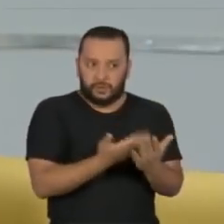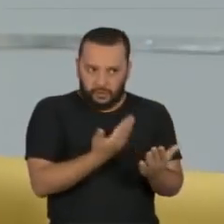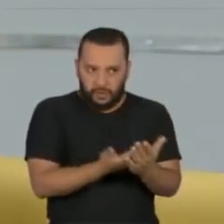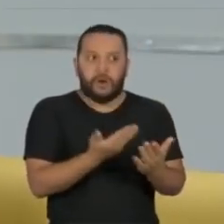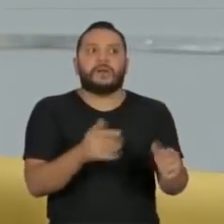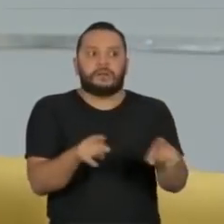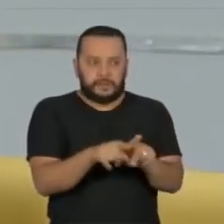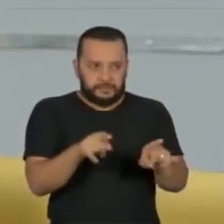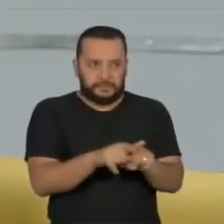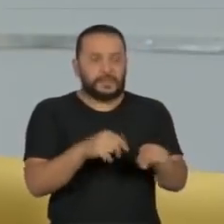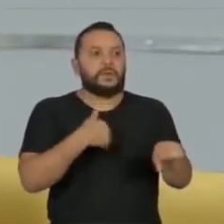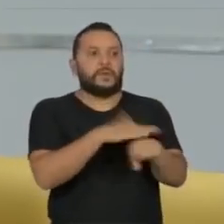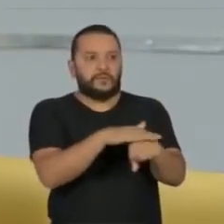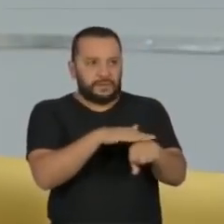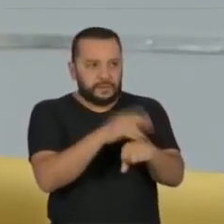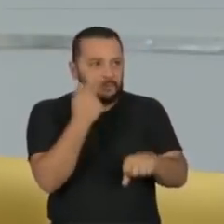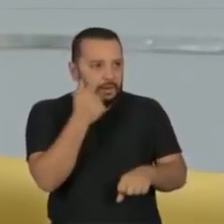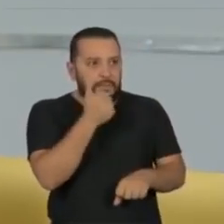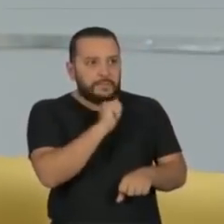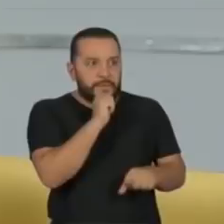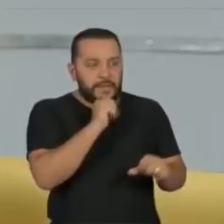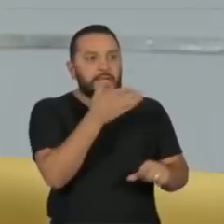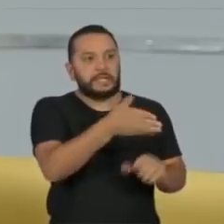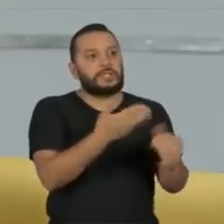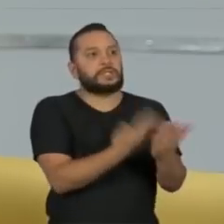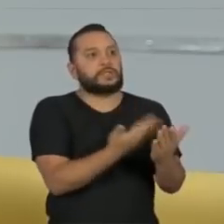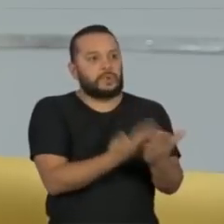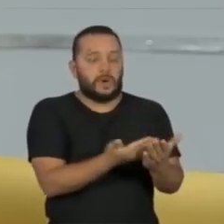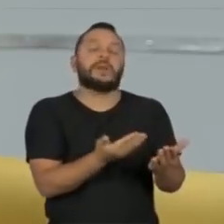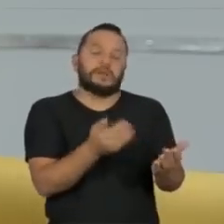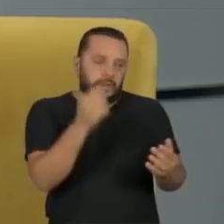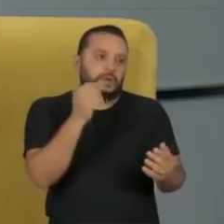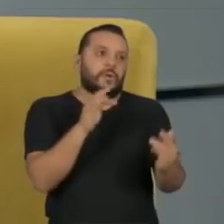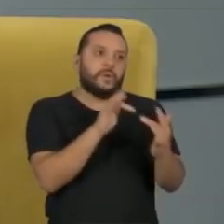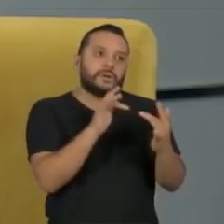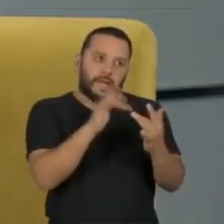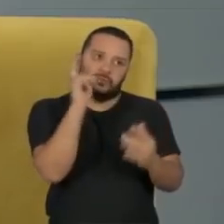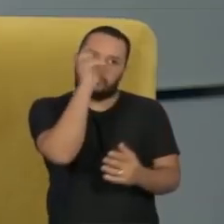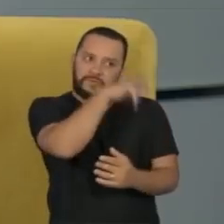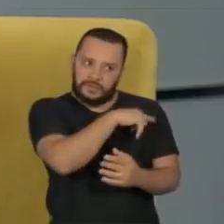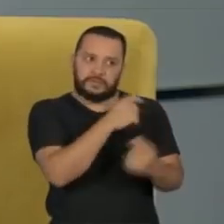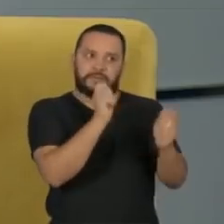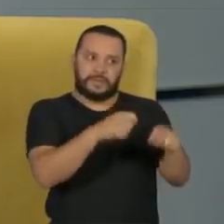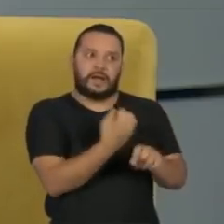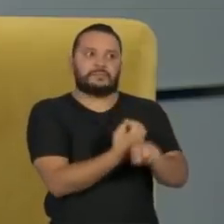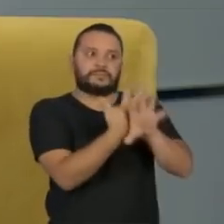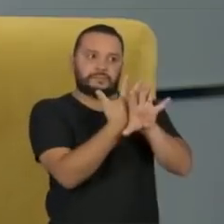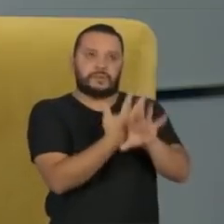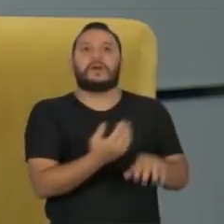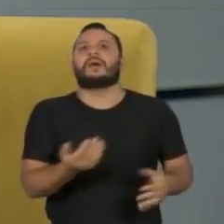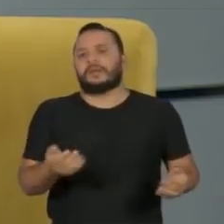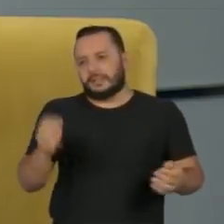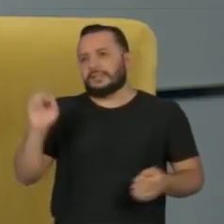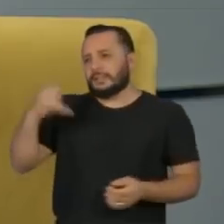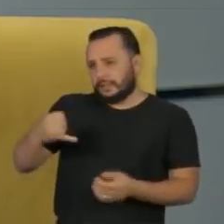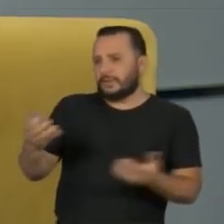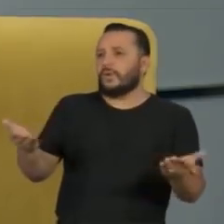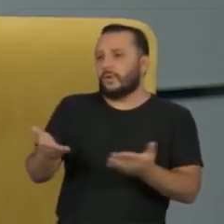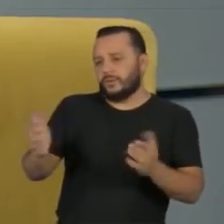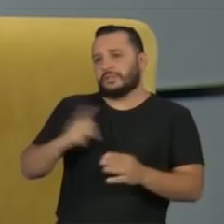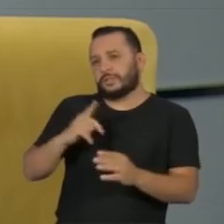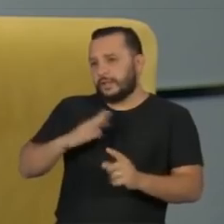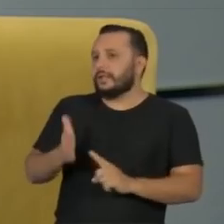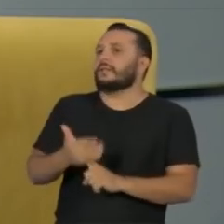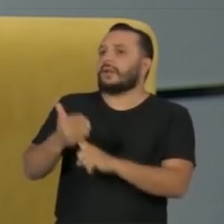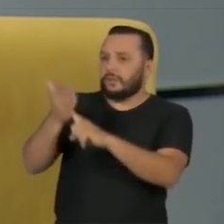com o dia a dia de trabalho, muitas vezes fica realmente difícil. Isso, e a gente tem hoje ferramentas dessa tecnologia que